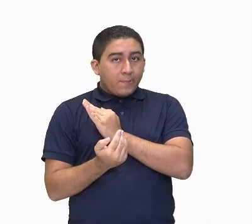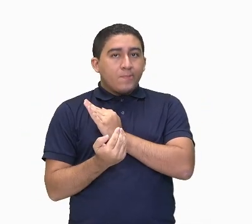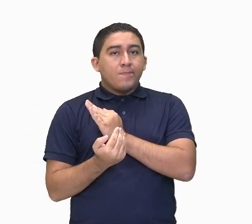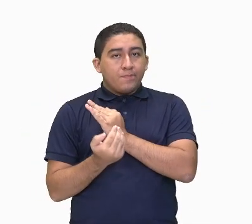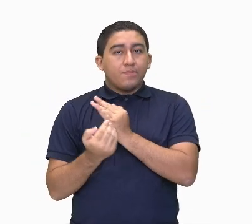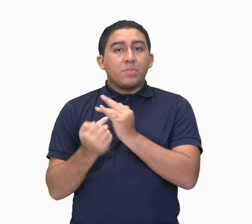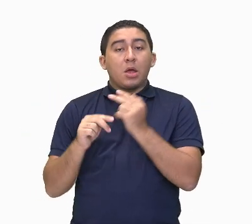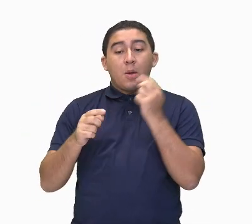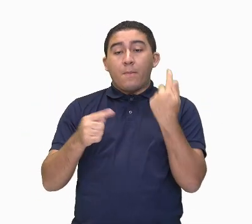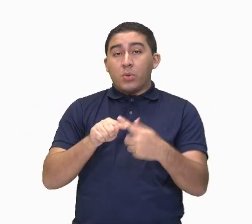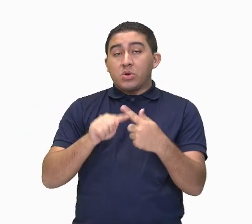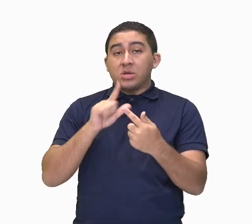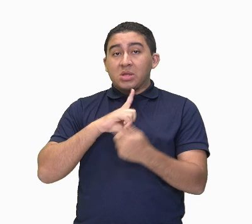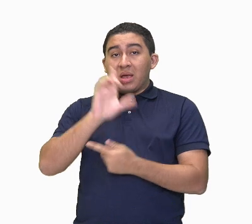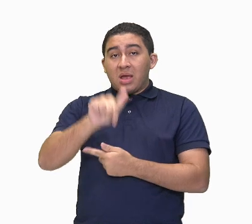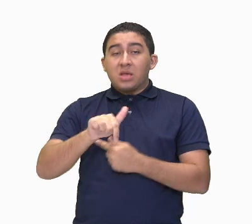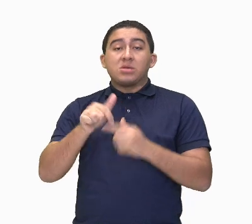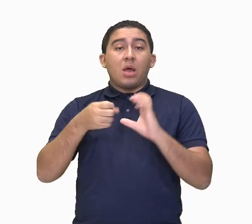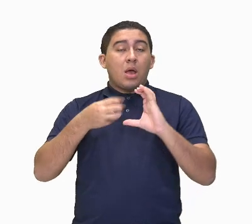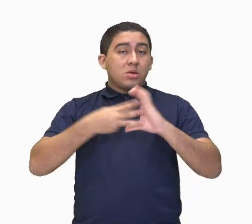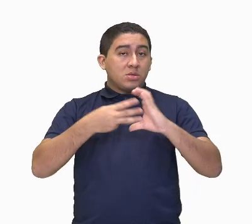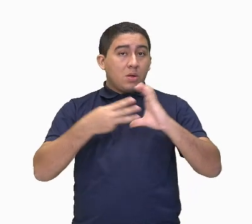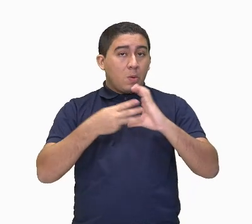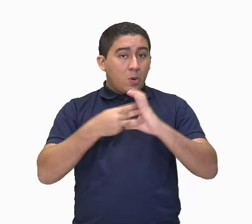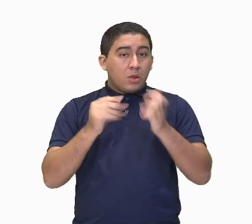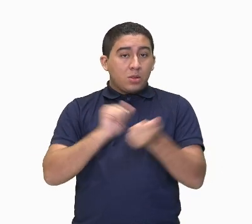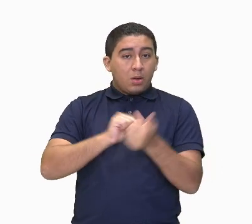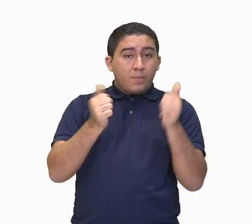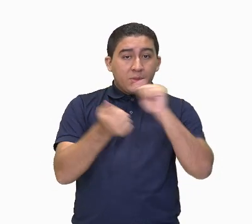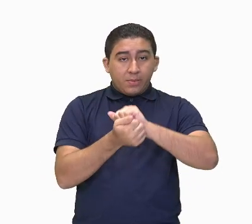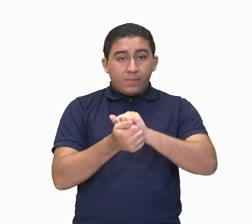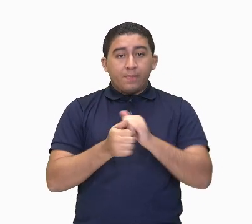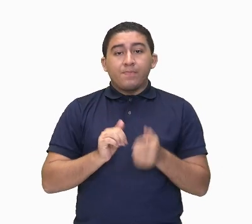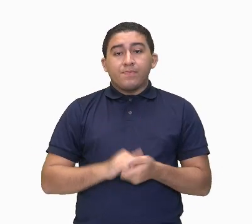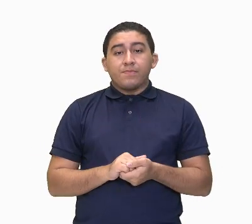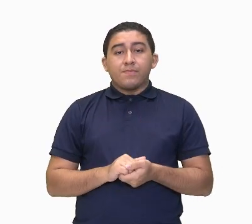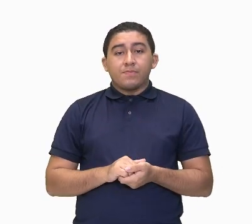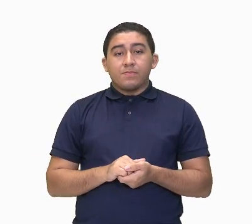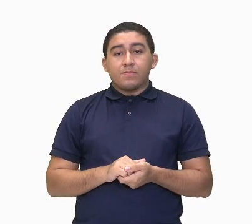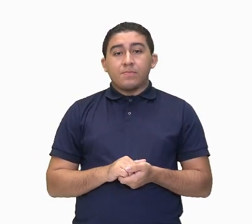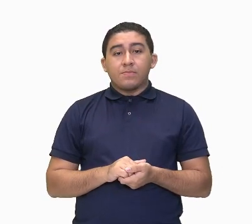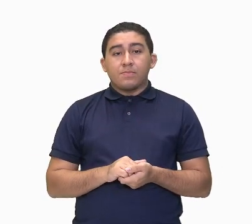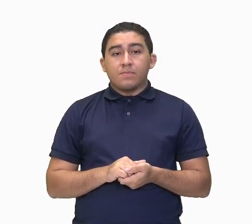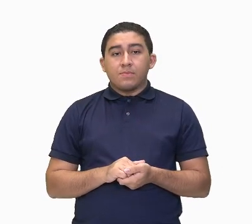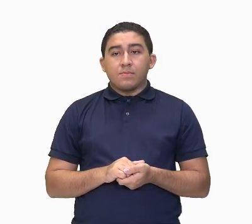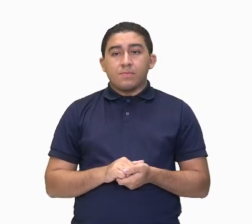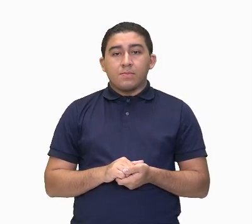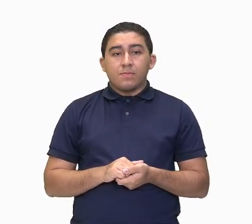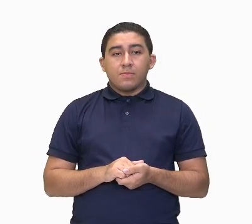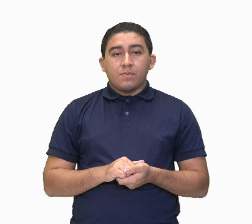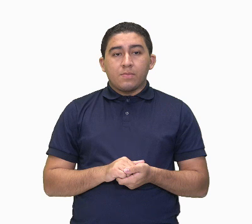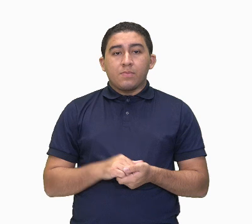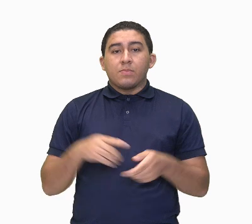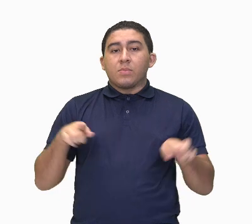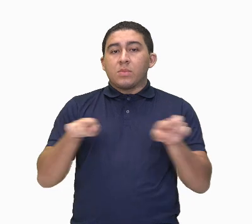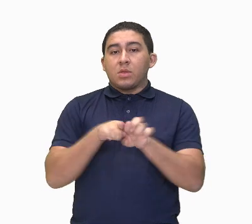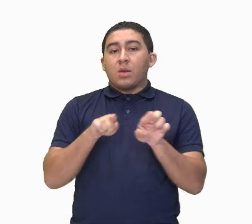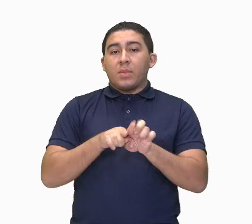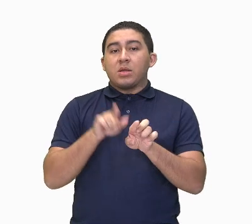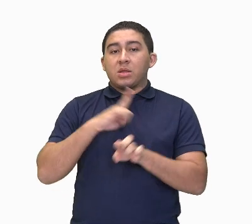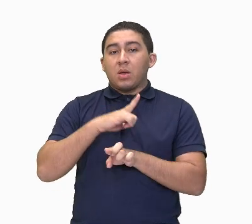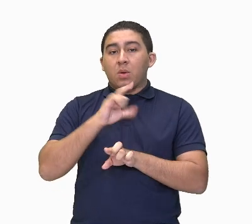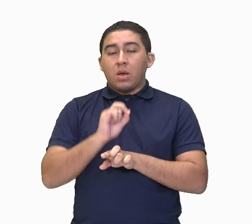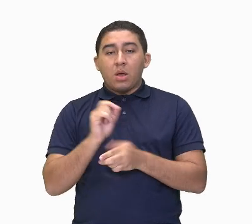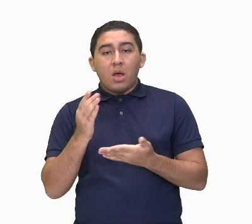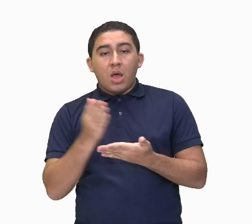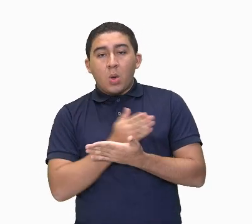nessa atividade aí da plasticidade neural. Recuperação de traumas emocionais. E aí a gente pode observar, né, que